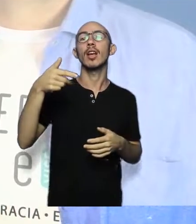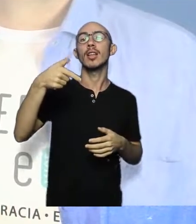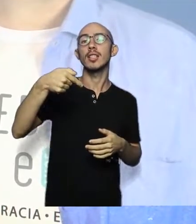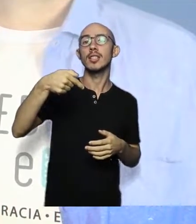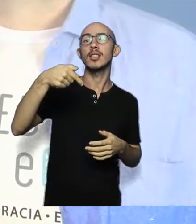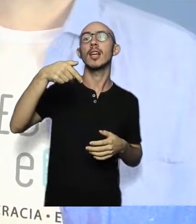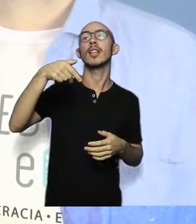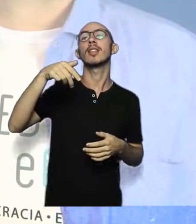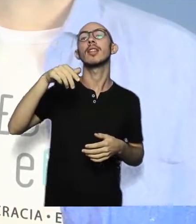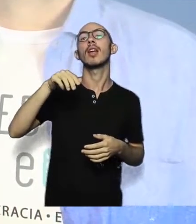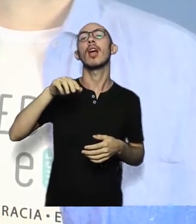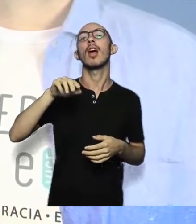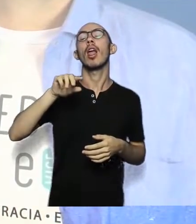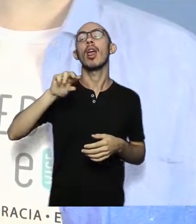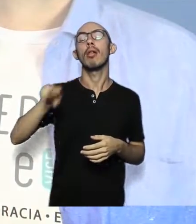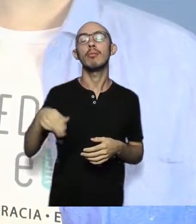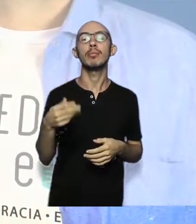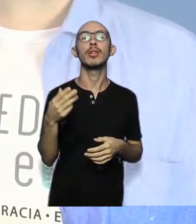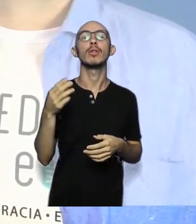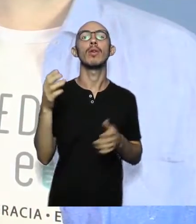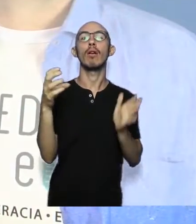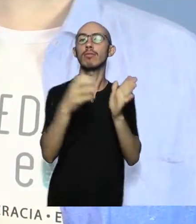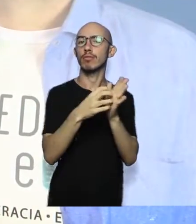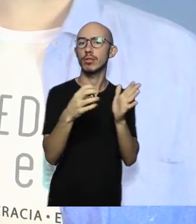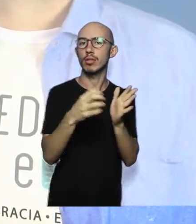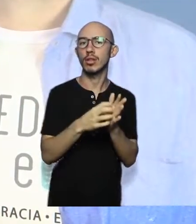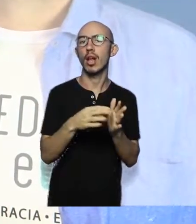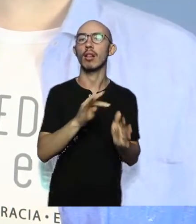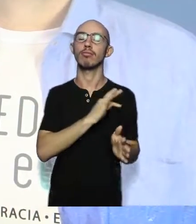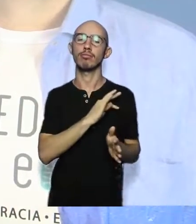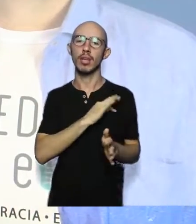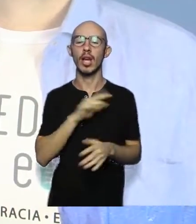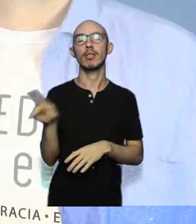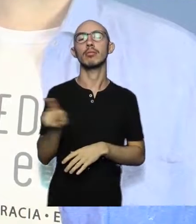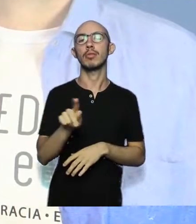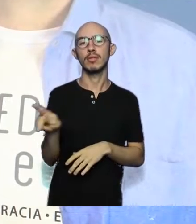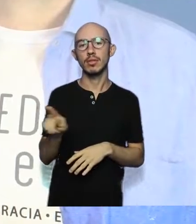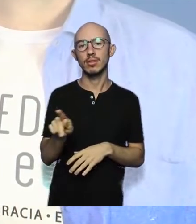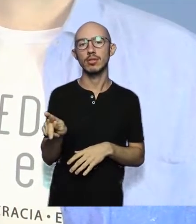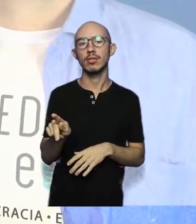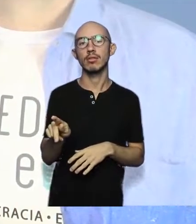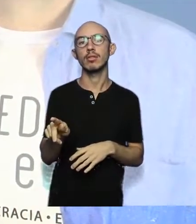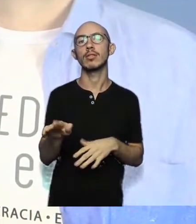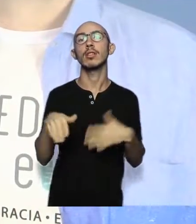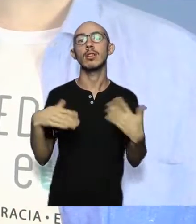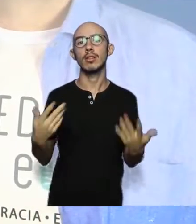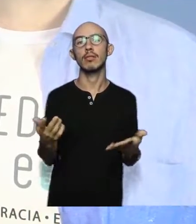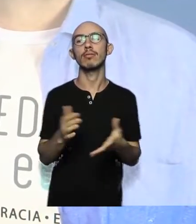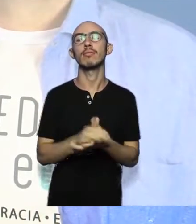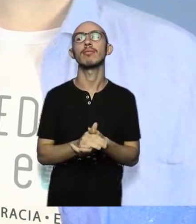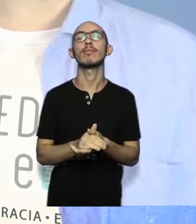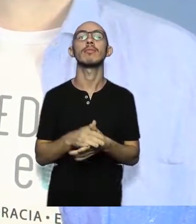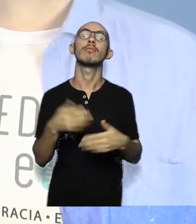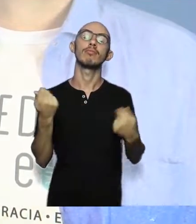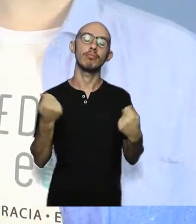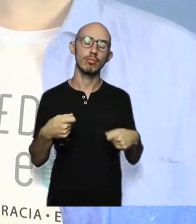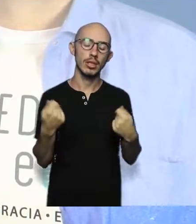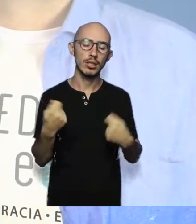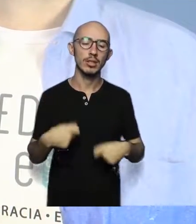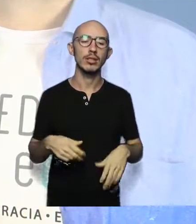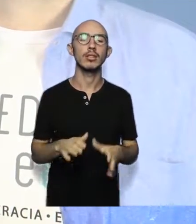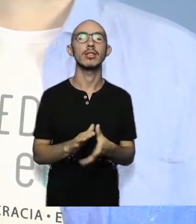7 mil servidores, entre técnicos e docentes, e precisamos, portanto, ter medidas claras que